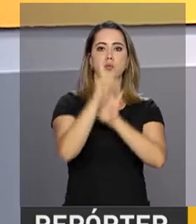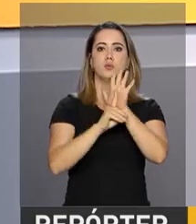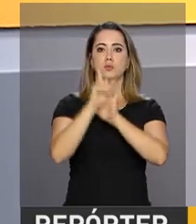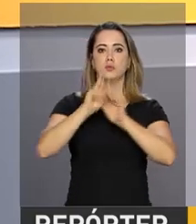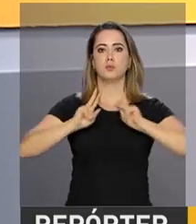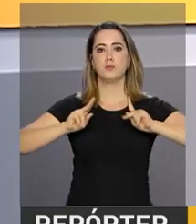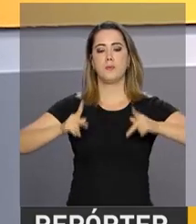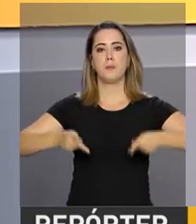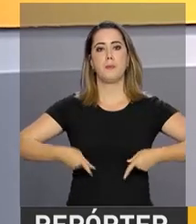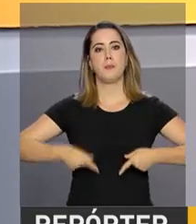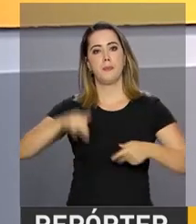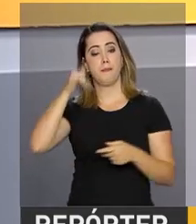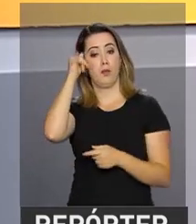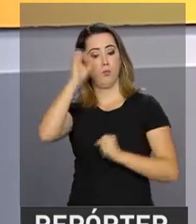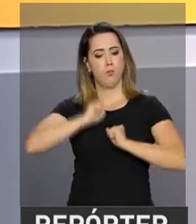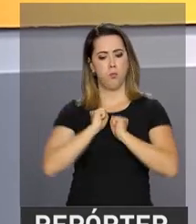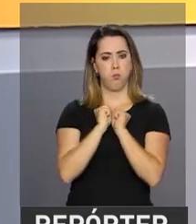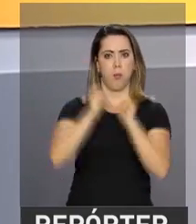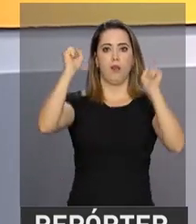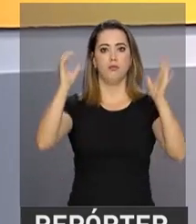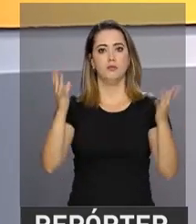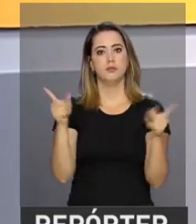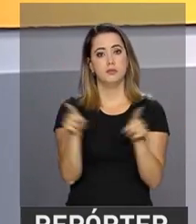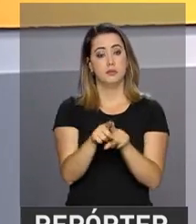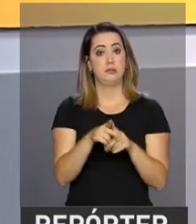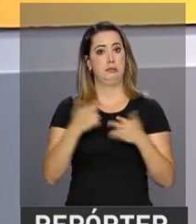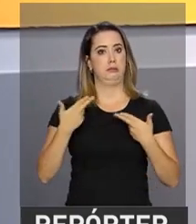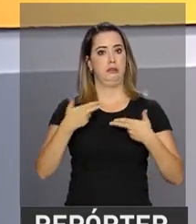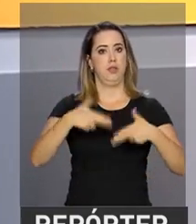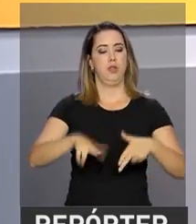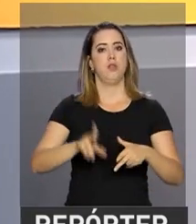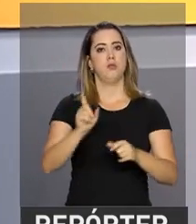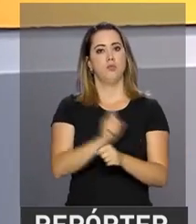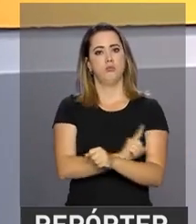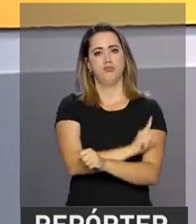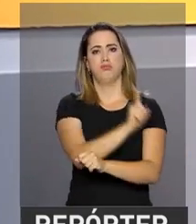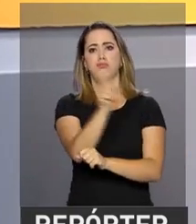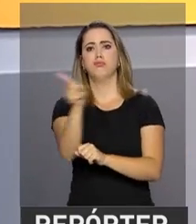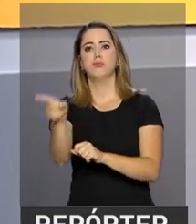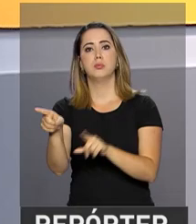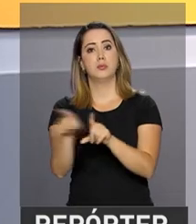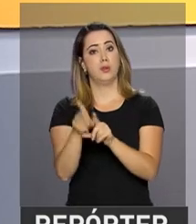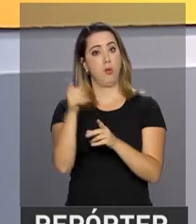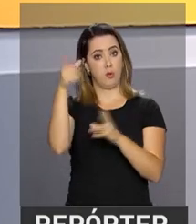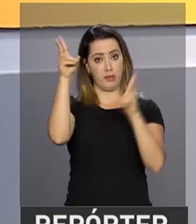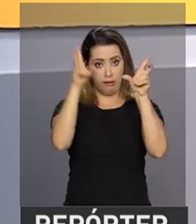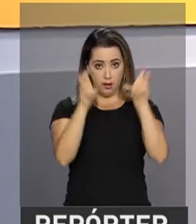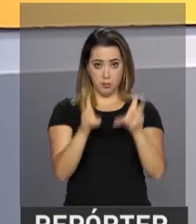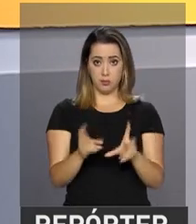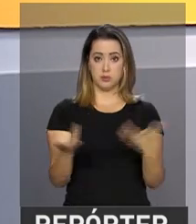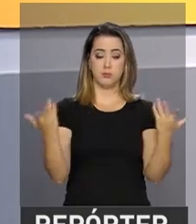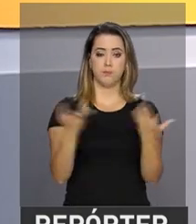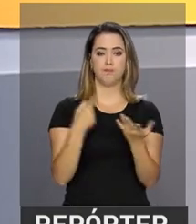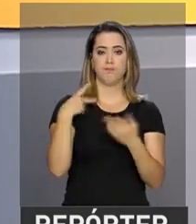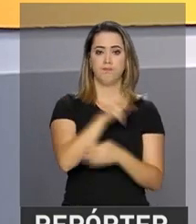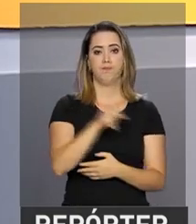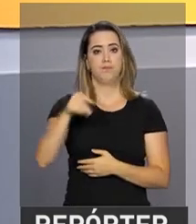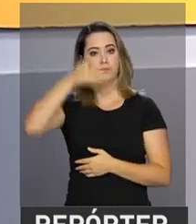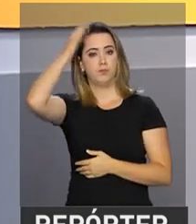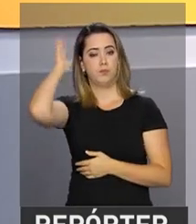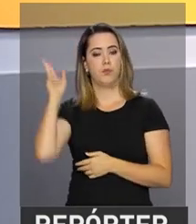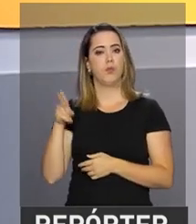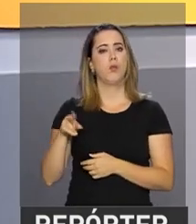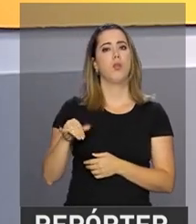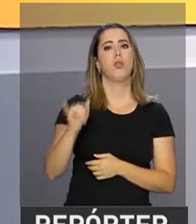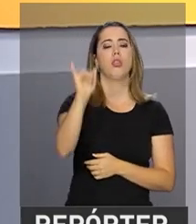direitos humanos, combate ao terrorismo e desarmamento nuclear foram alguns dos temas tratados pelo presidente Michel Temer em Nova